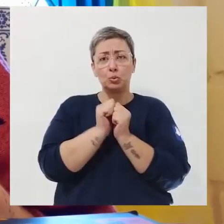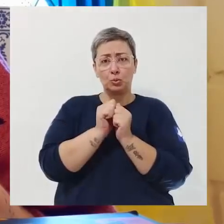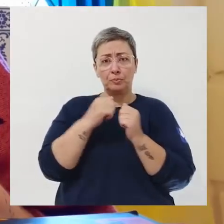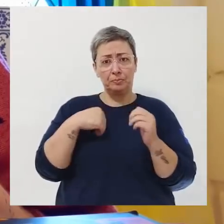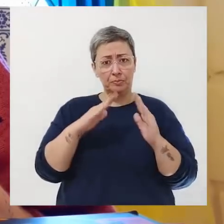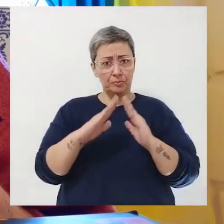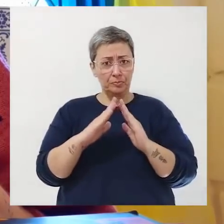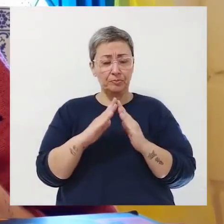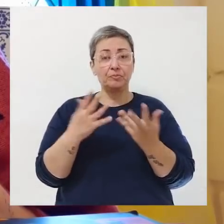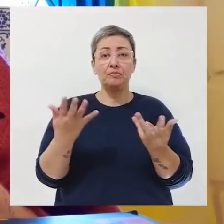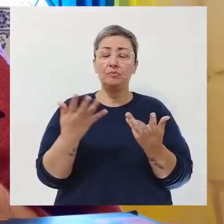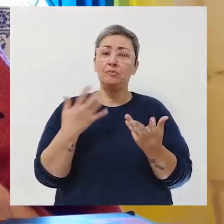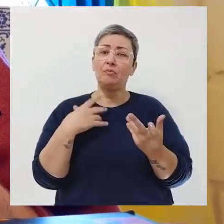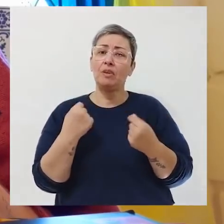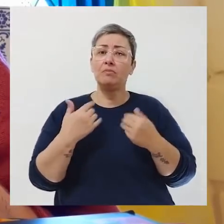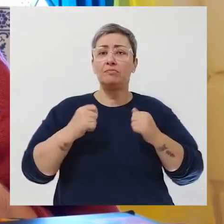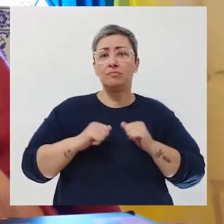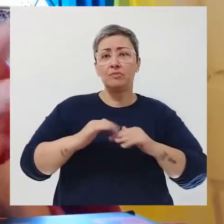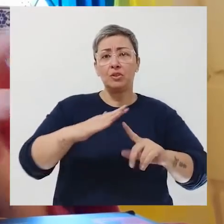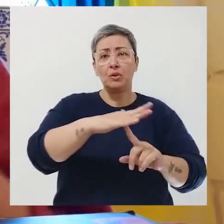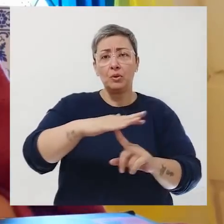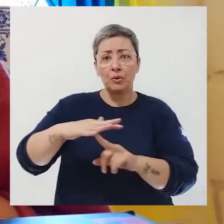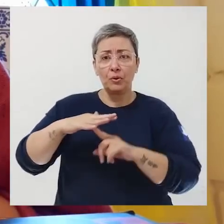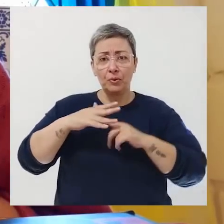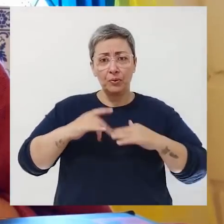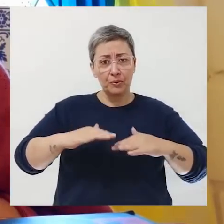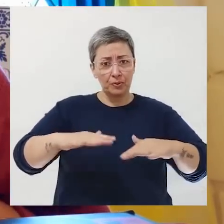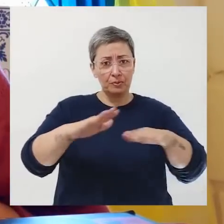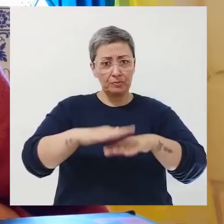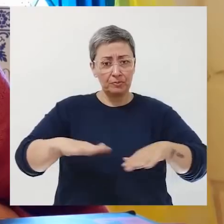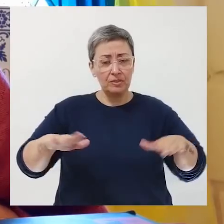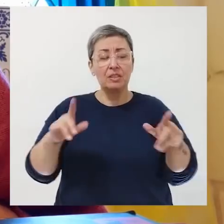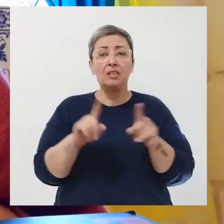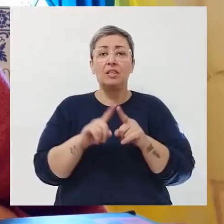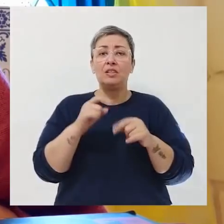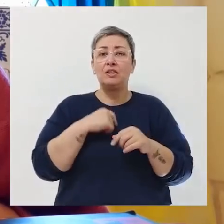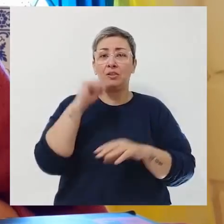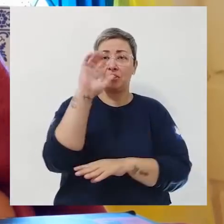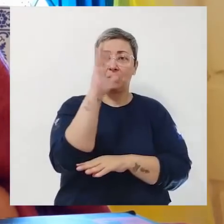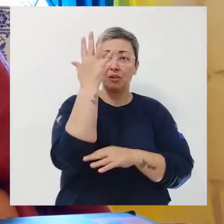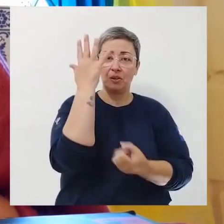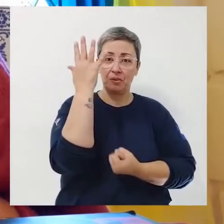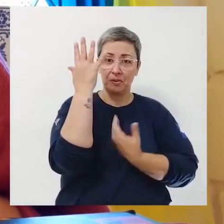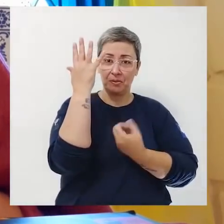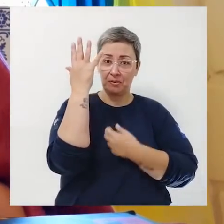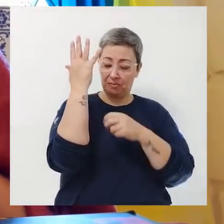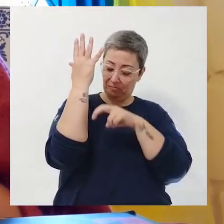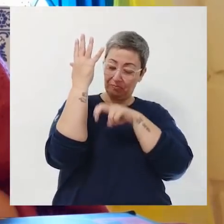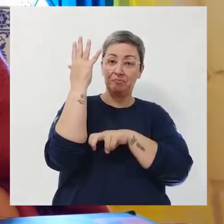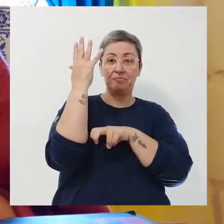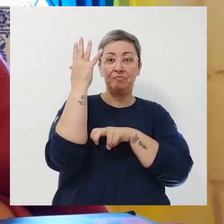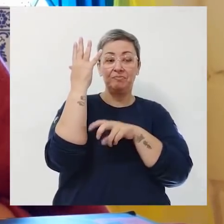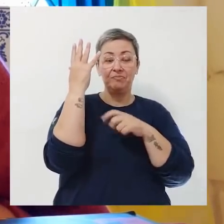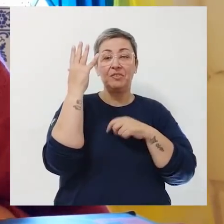na minha casa. E nós estávamos no nosso jardim, no quintal da nossa infância, debaixo do nosso